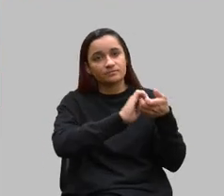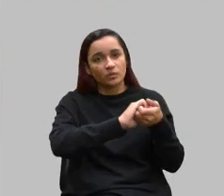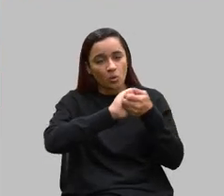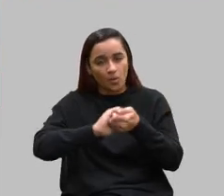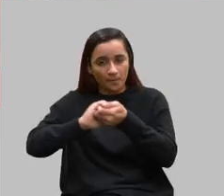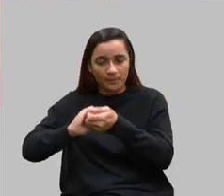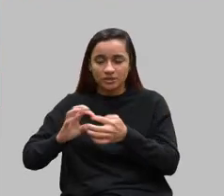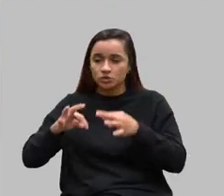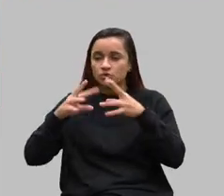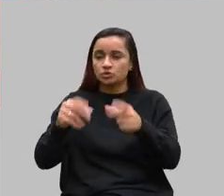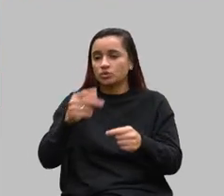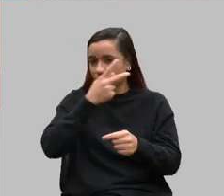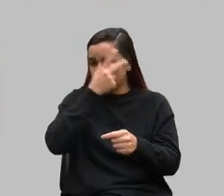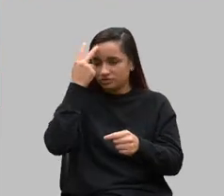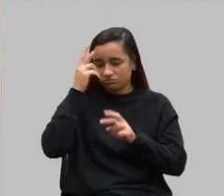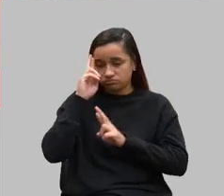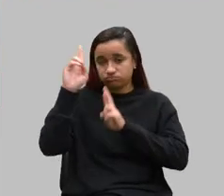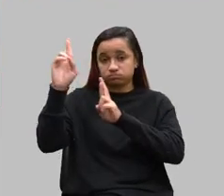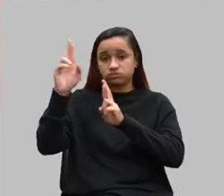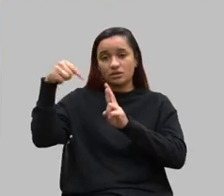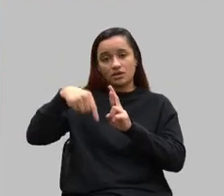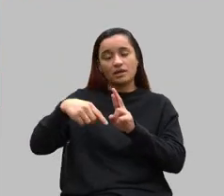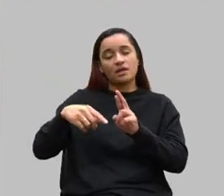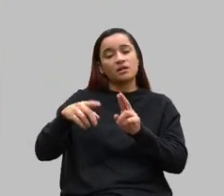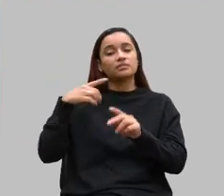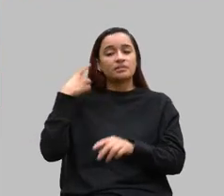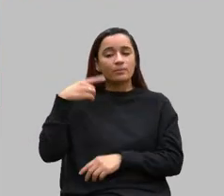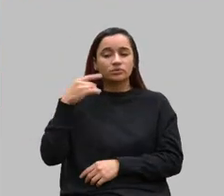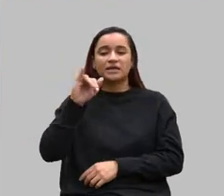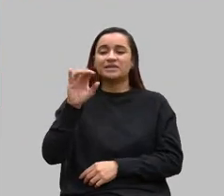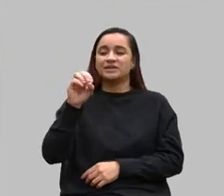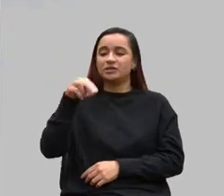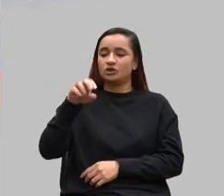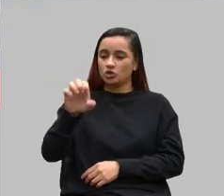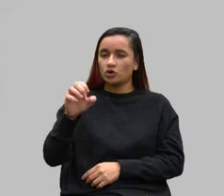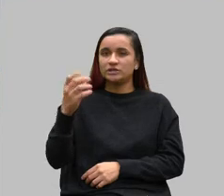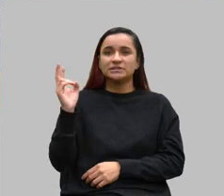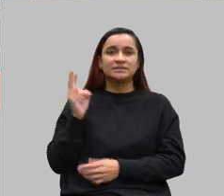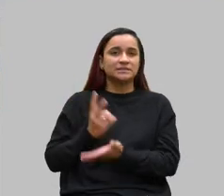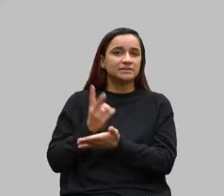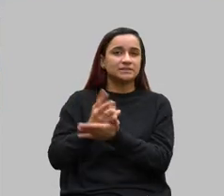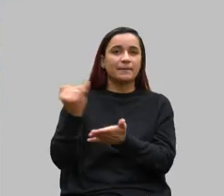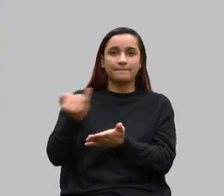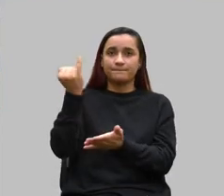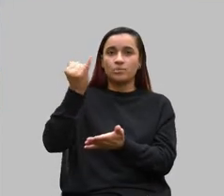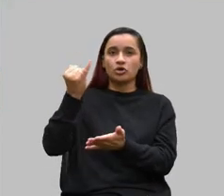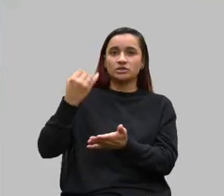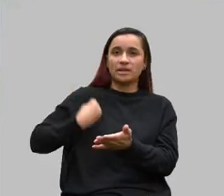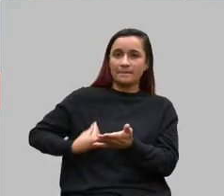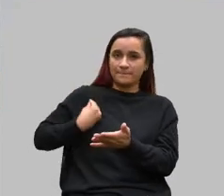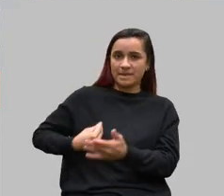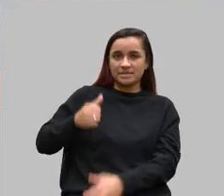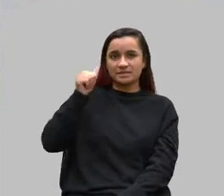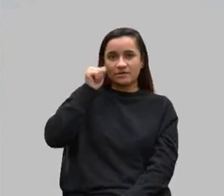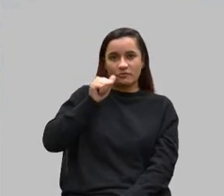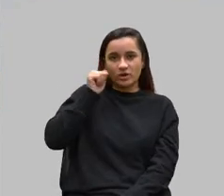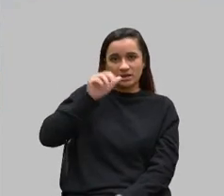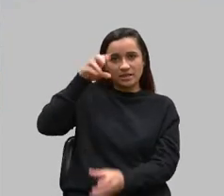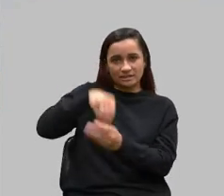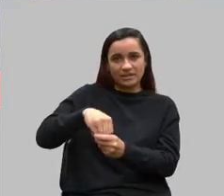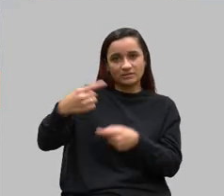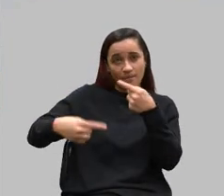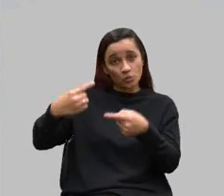aqui na pessoa da da deputada ion é sempre importante a presença feminina e a liderança feminina na política que ainda é raro